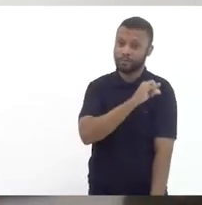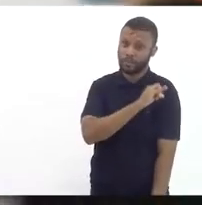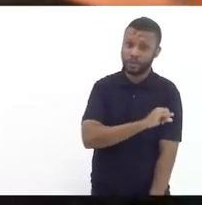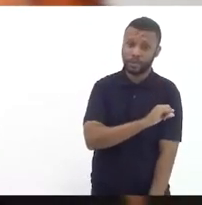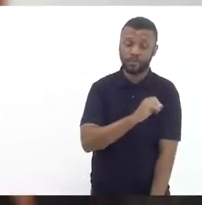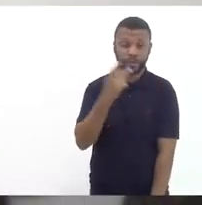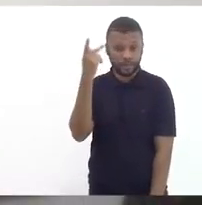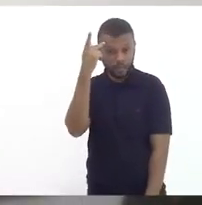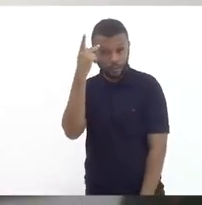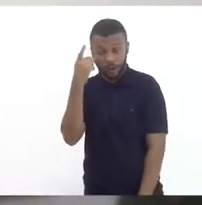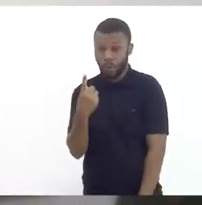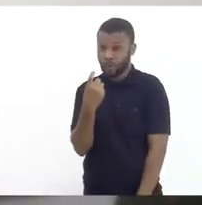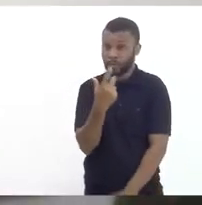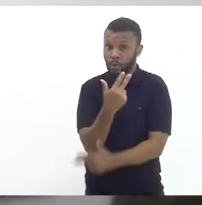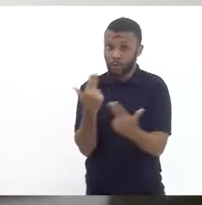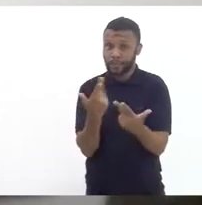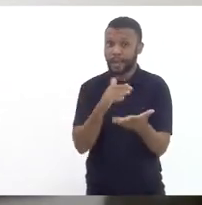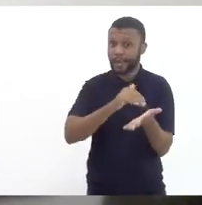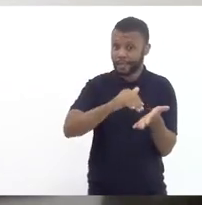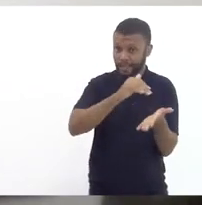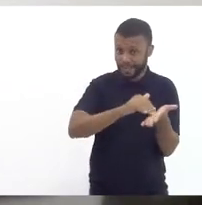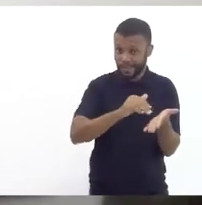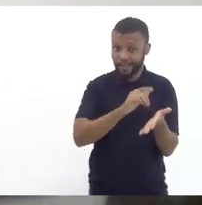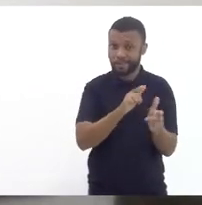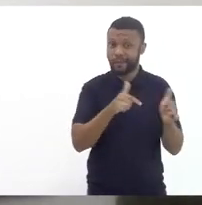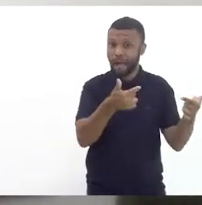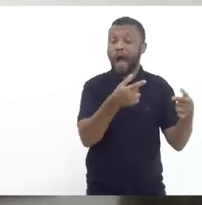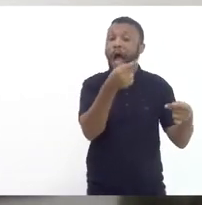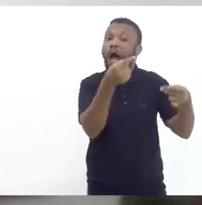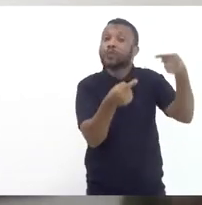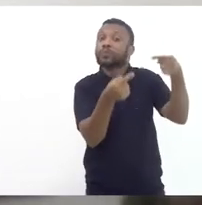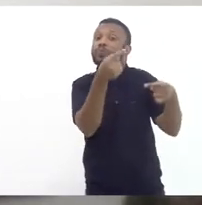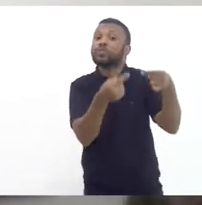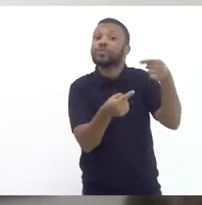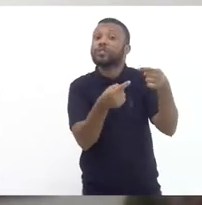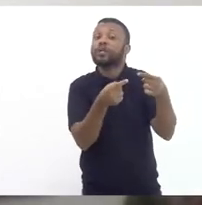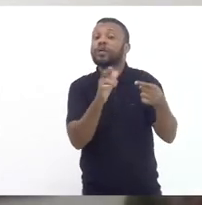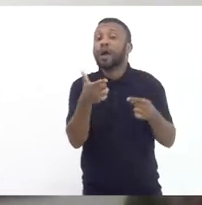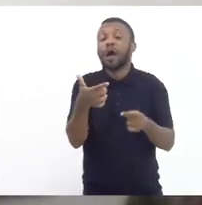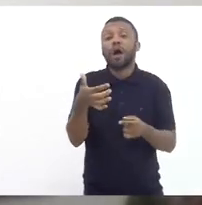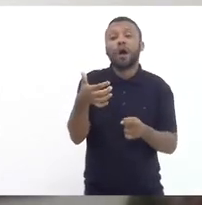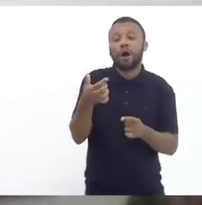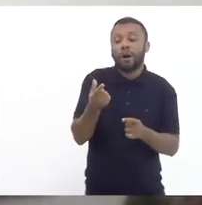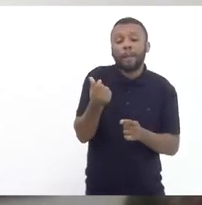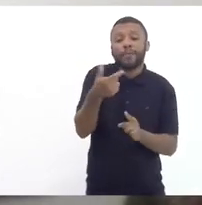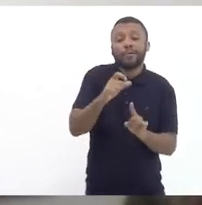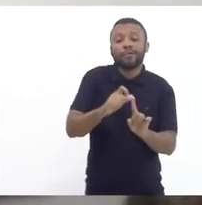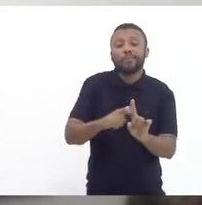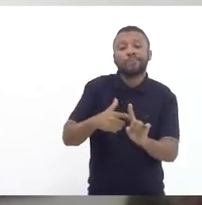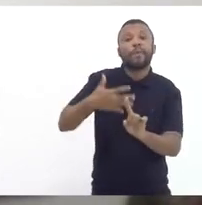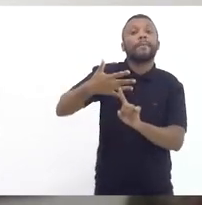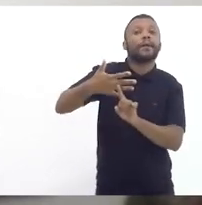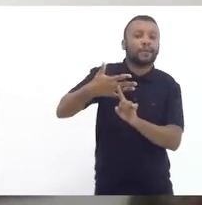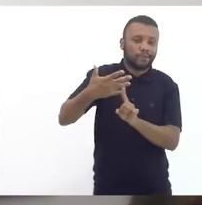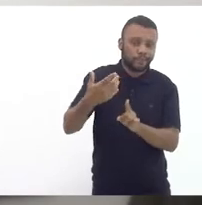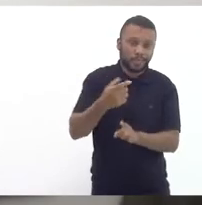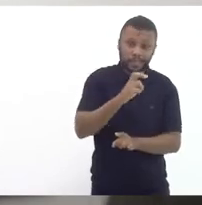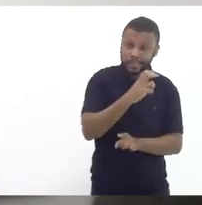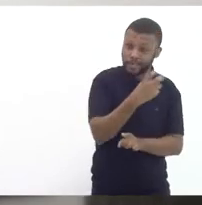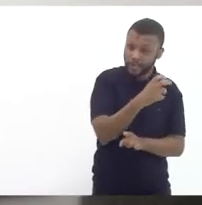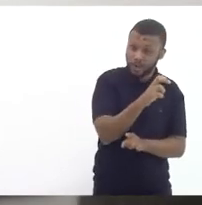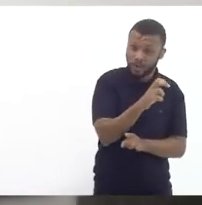que a secretaria faz aqui é discutir o aumento da passagem. De 5 para 7, enquanto no Estado de São